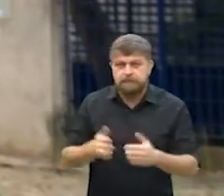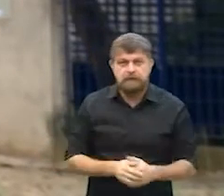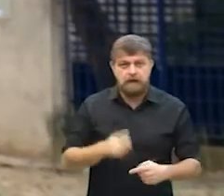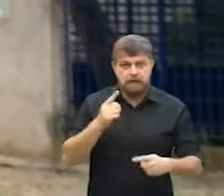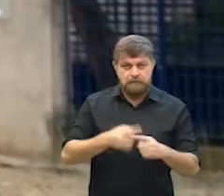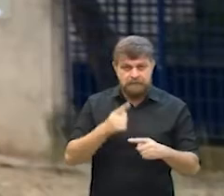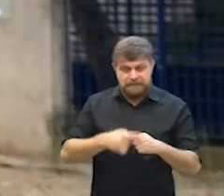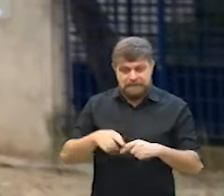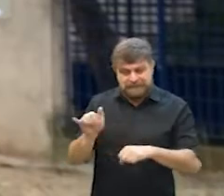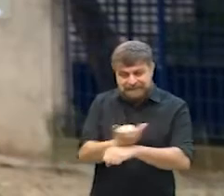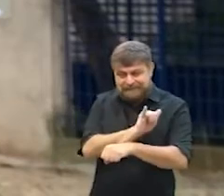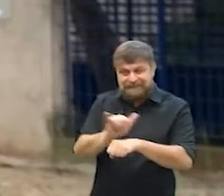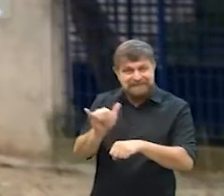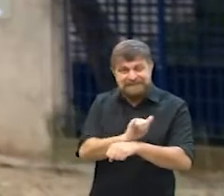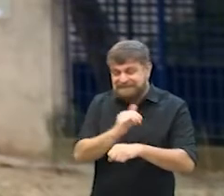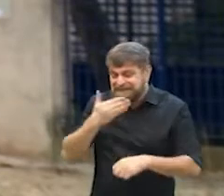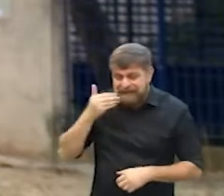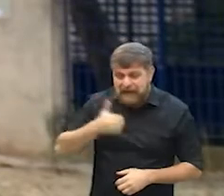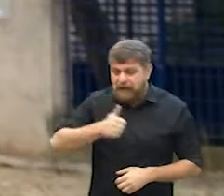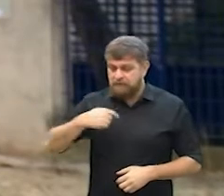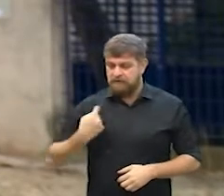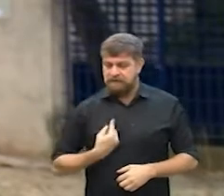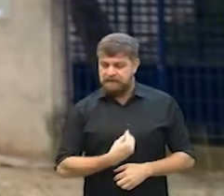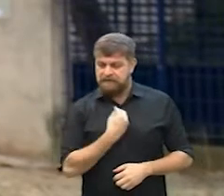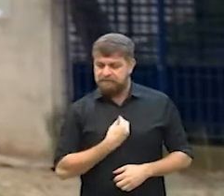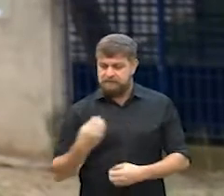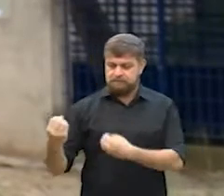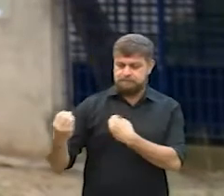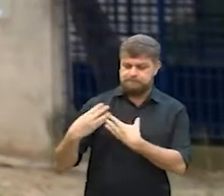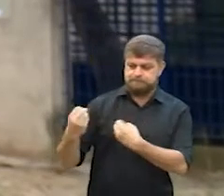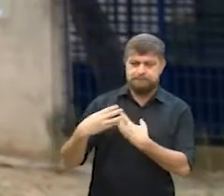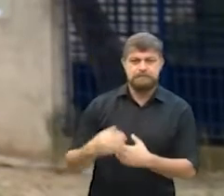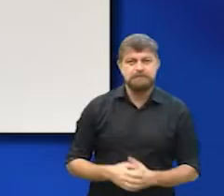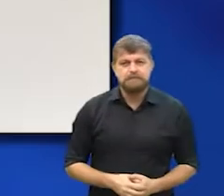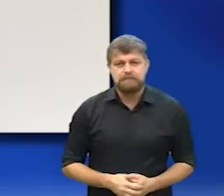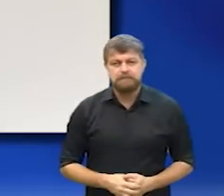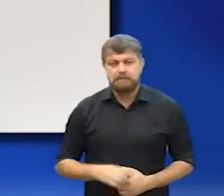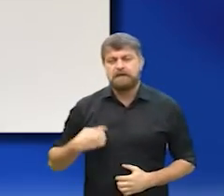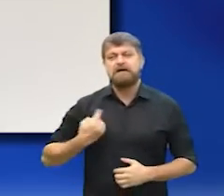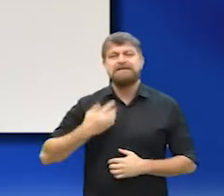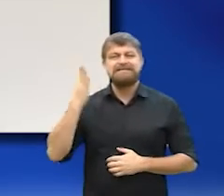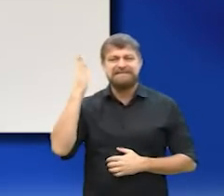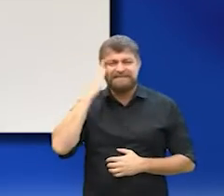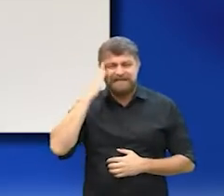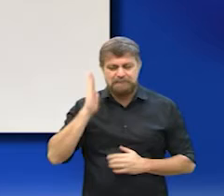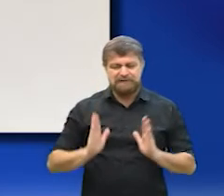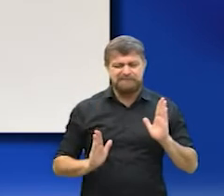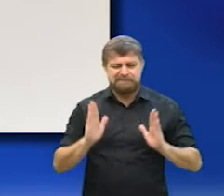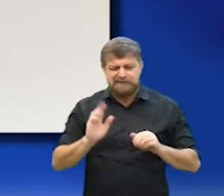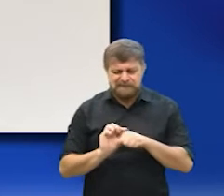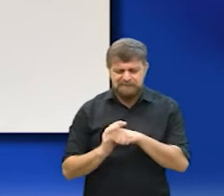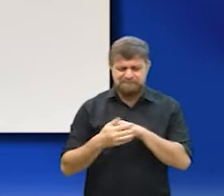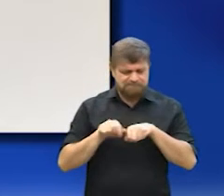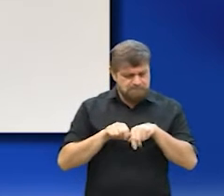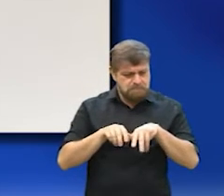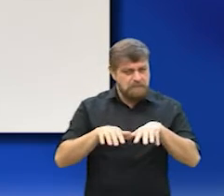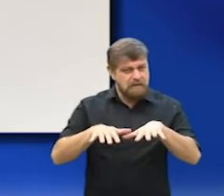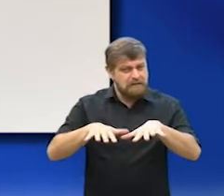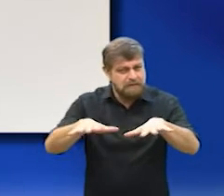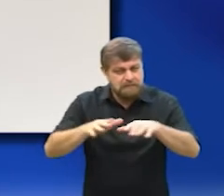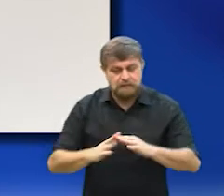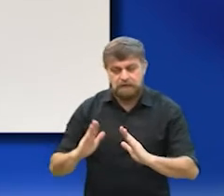todo instante, pois essa é uma das melhores lições que a vida pode ensinar. Obviamente, sabemos que estamos vivendo um momento